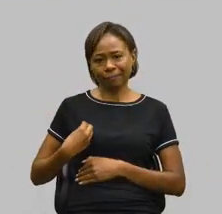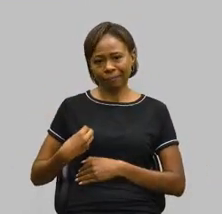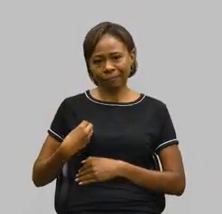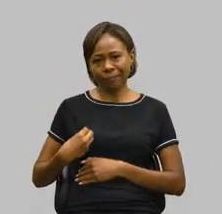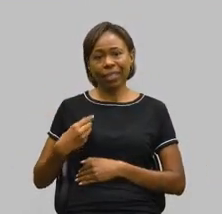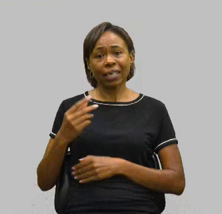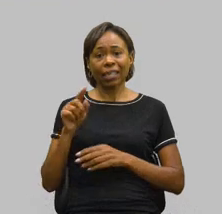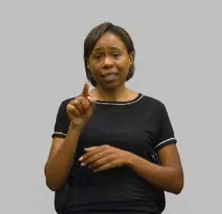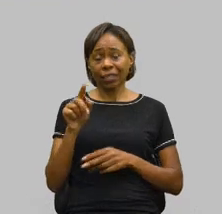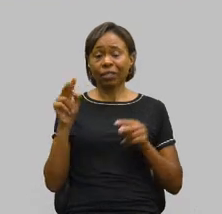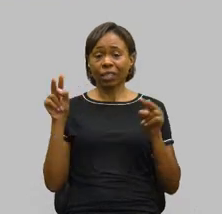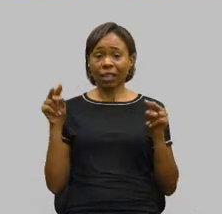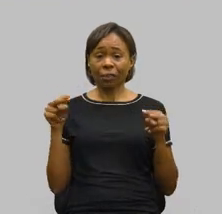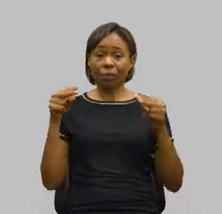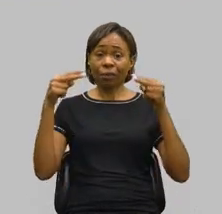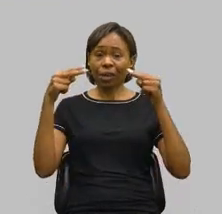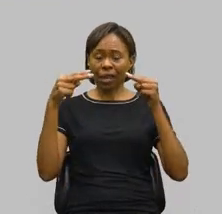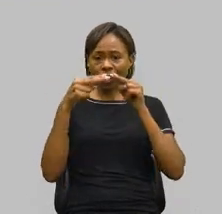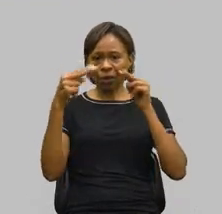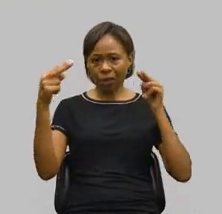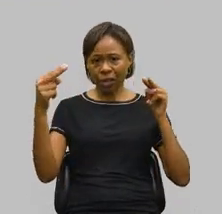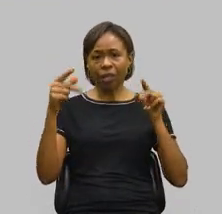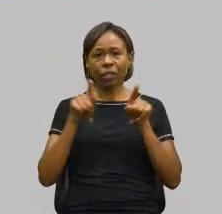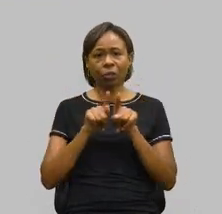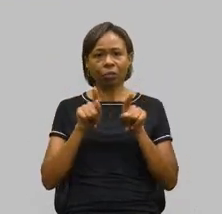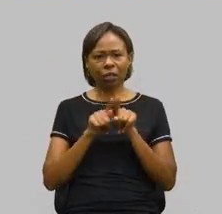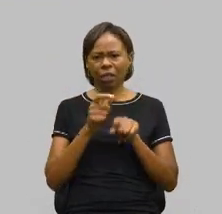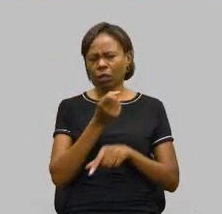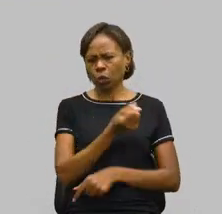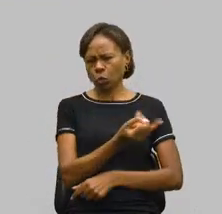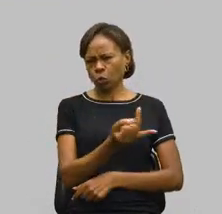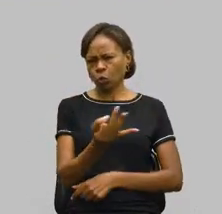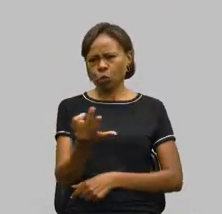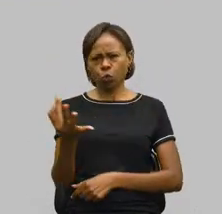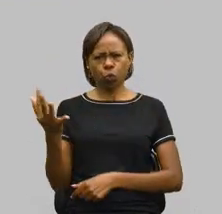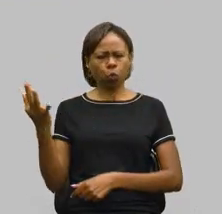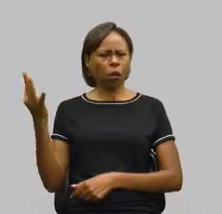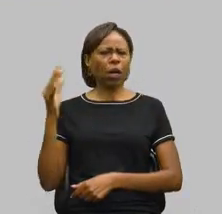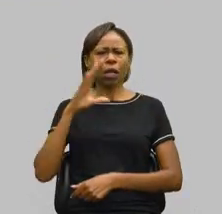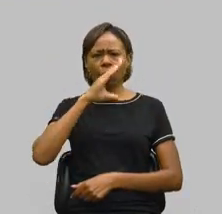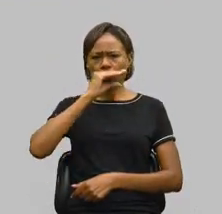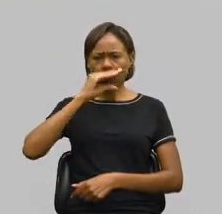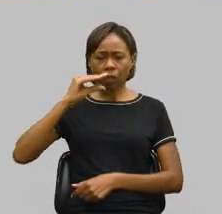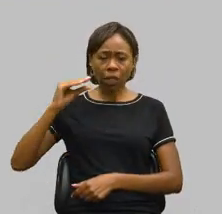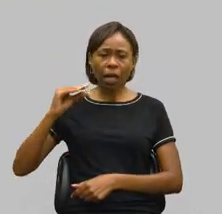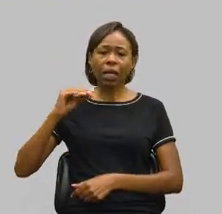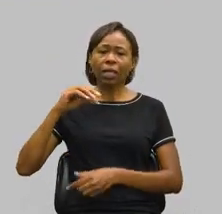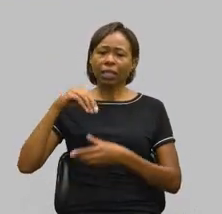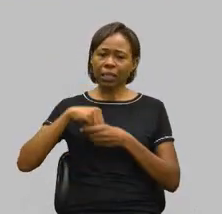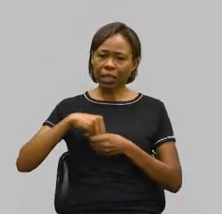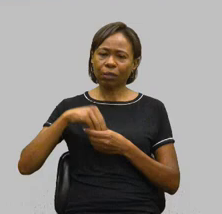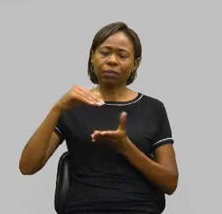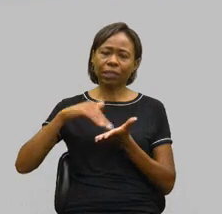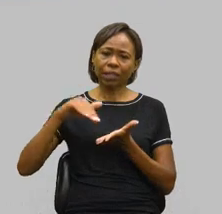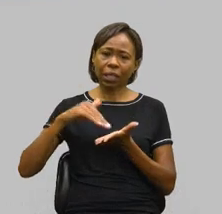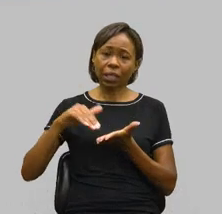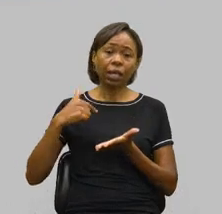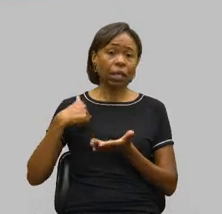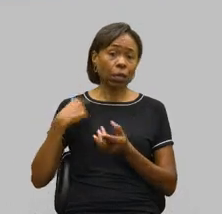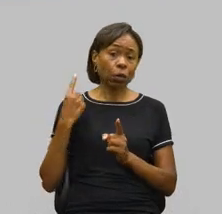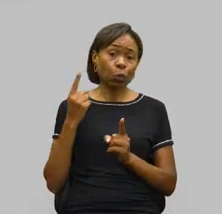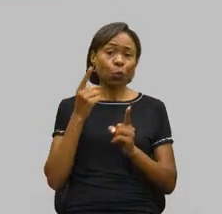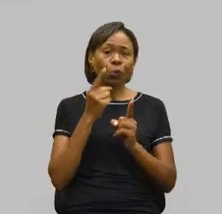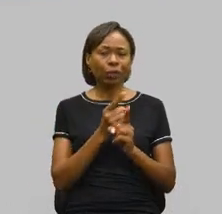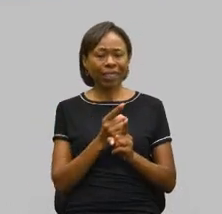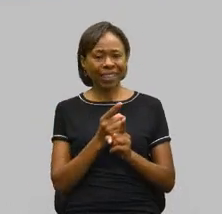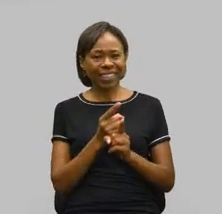estão nos acompanhando nós temos um número extensos de de servidores dentro da cedes e que eu encontrei e